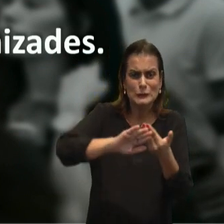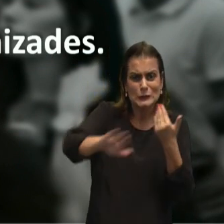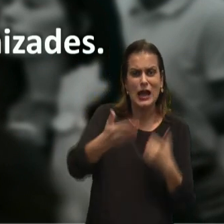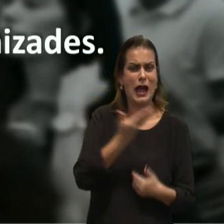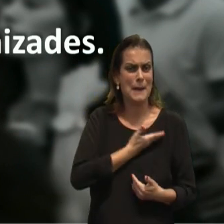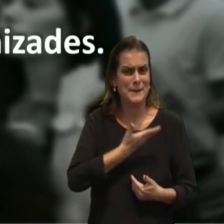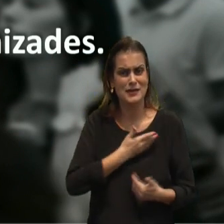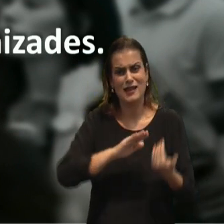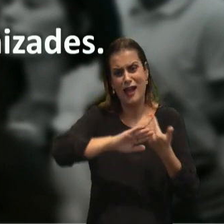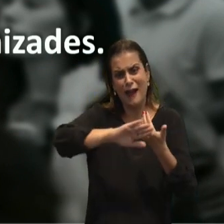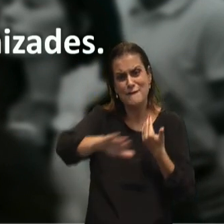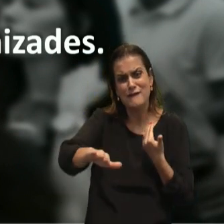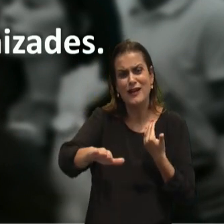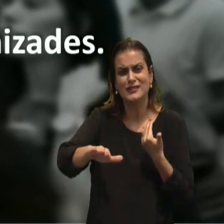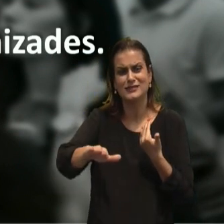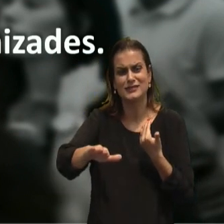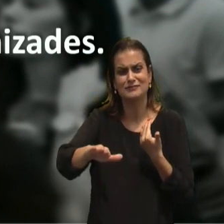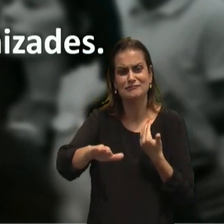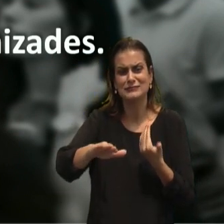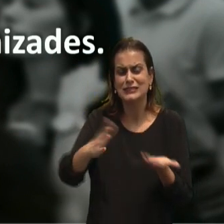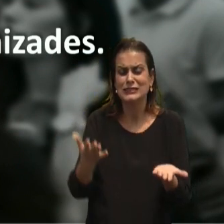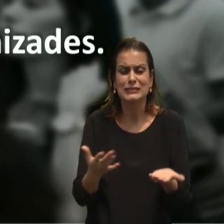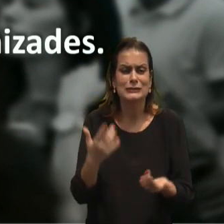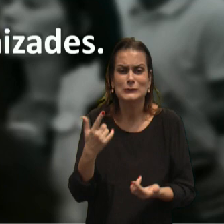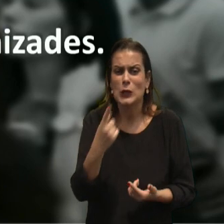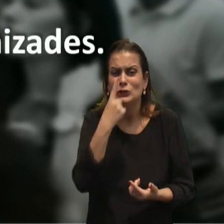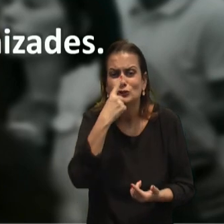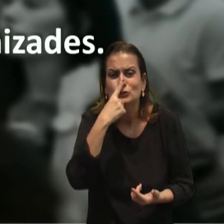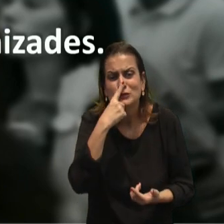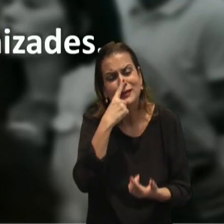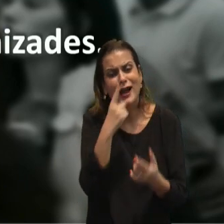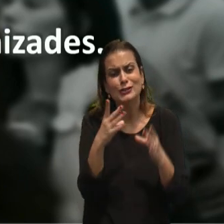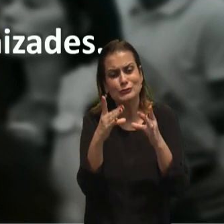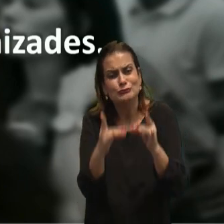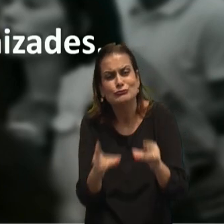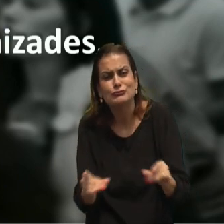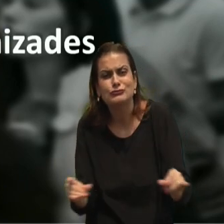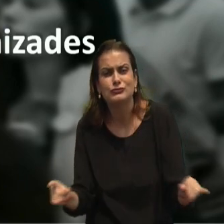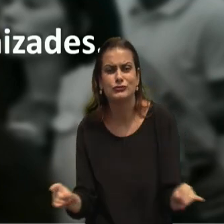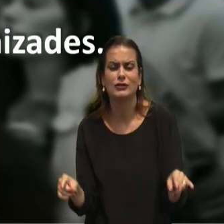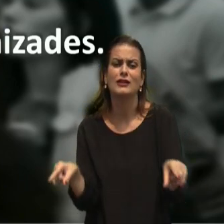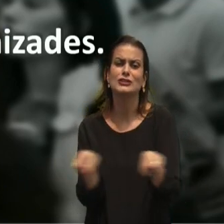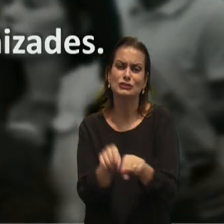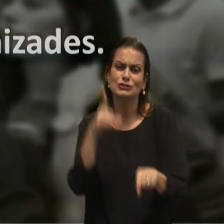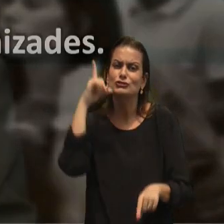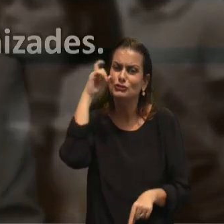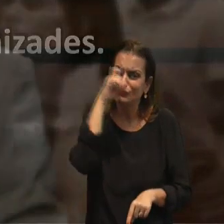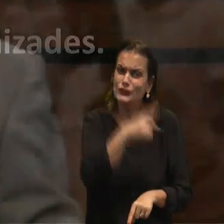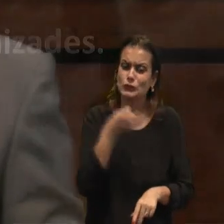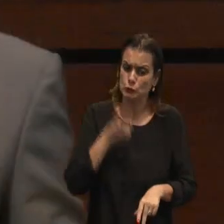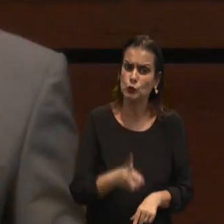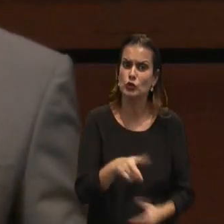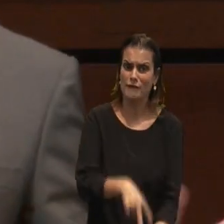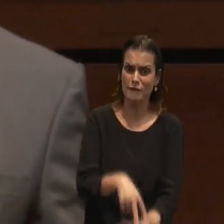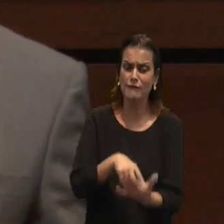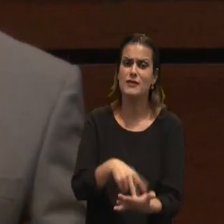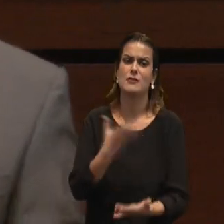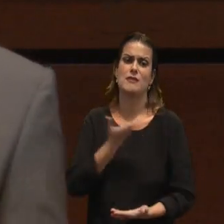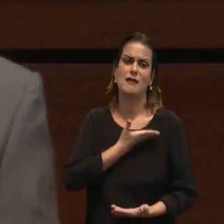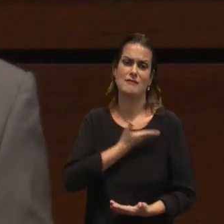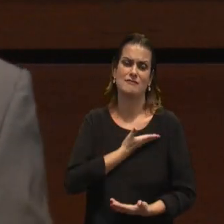amigos, interpessoalidade comprometida e dificuldade de manutenção das amizades. Do aspecto social do